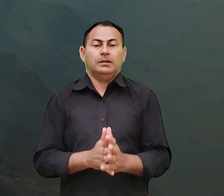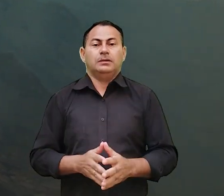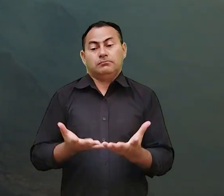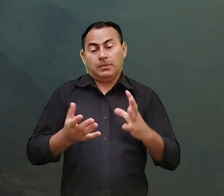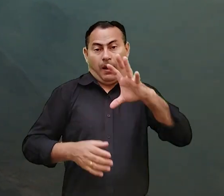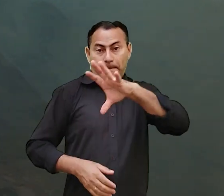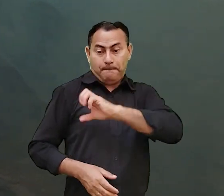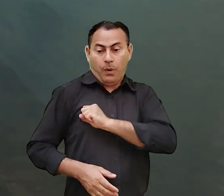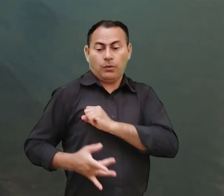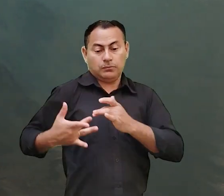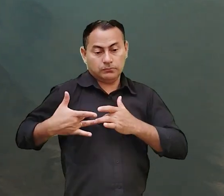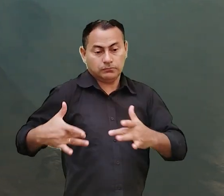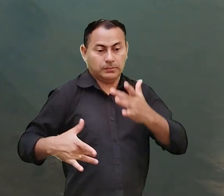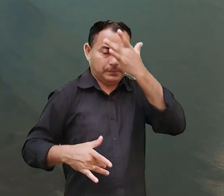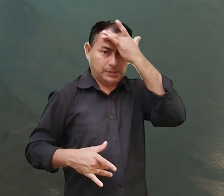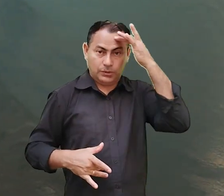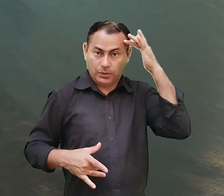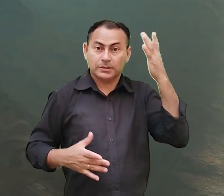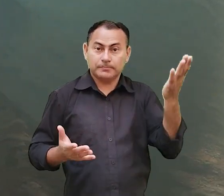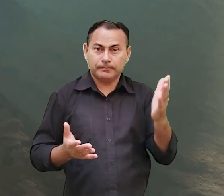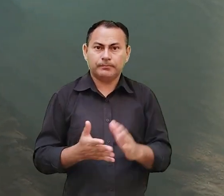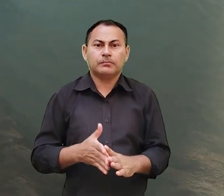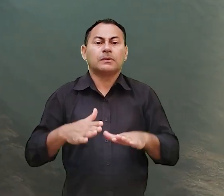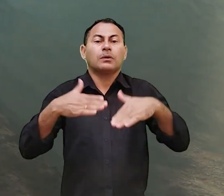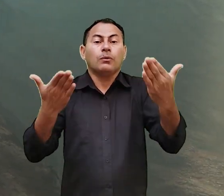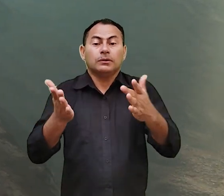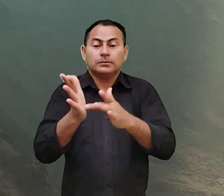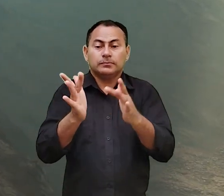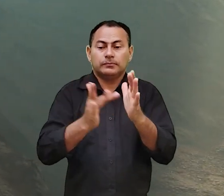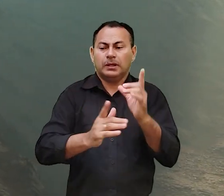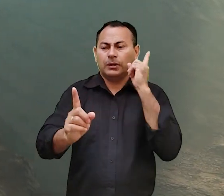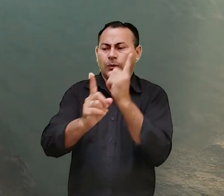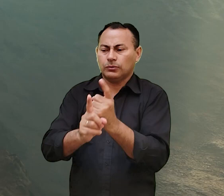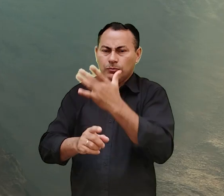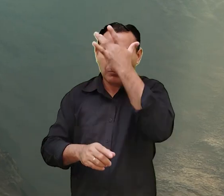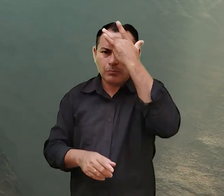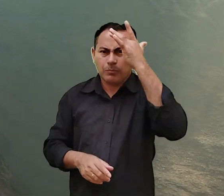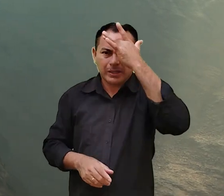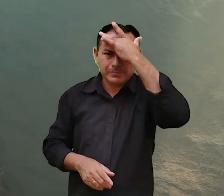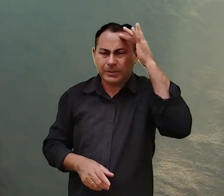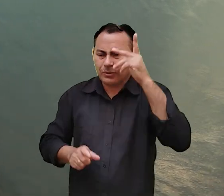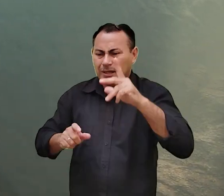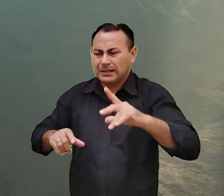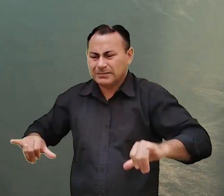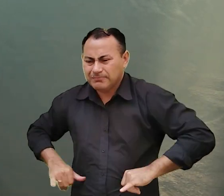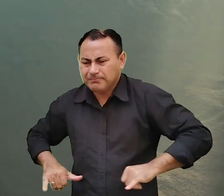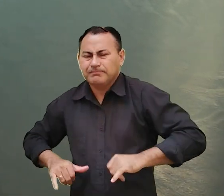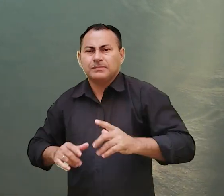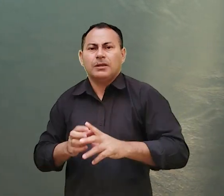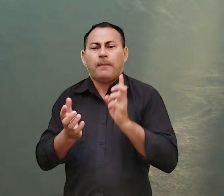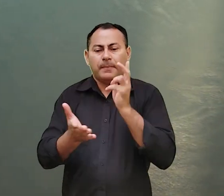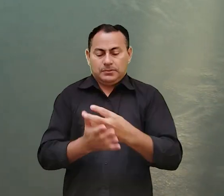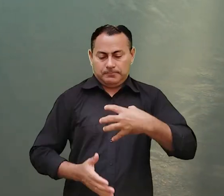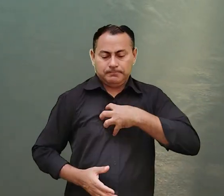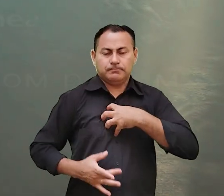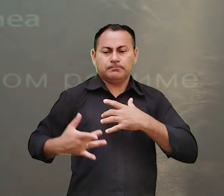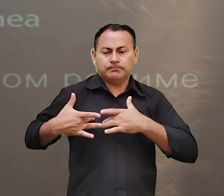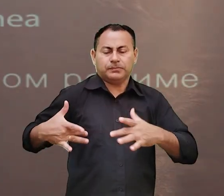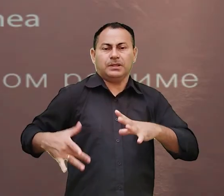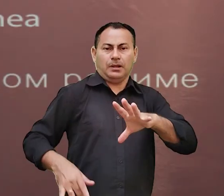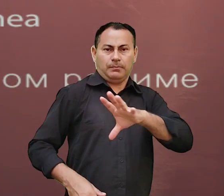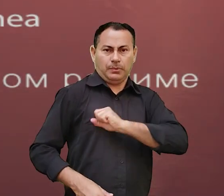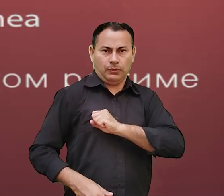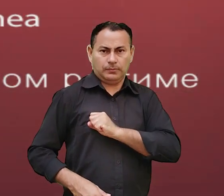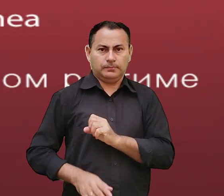do seu amor e compaixão pelos cativos. Quando Jesus encontrou os feridos, teve o mesmo sentimento de compaixão e amor.